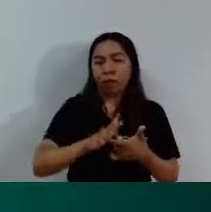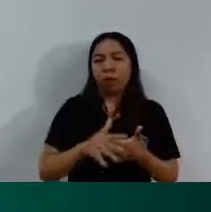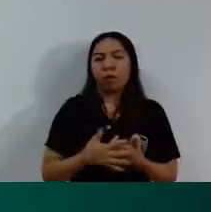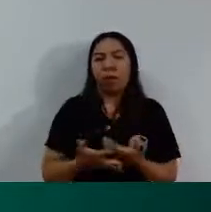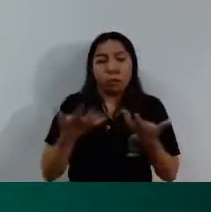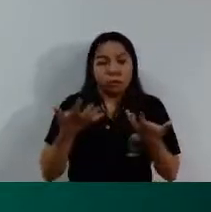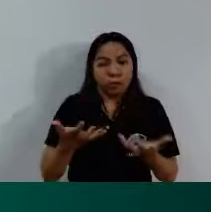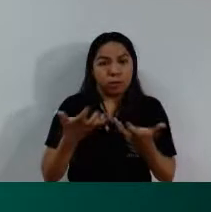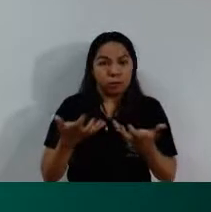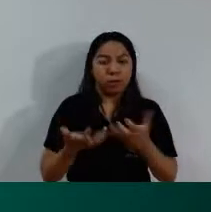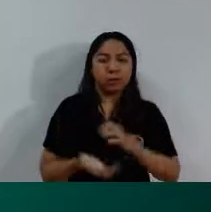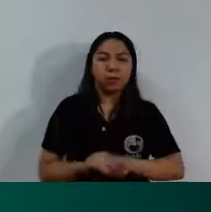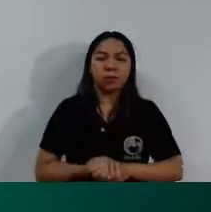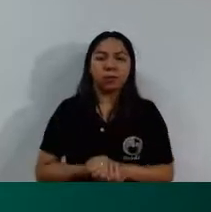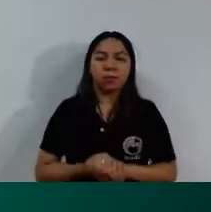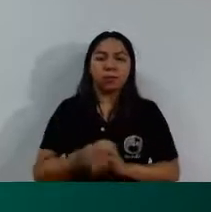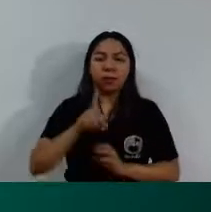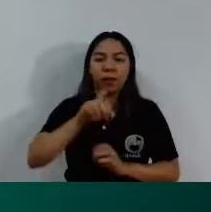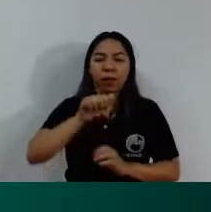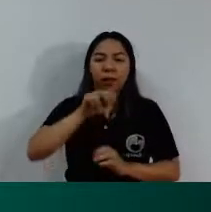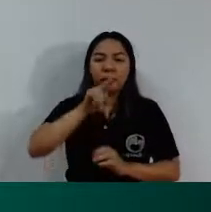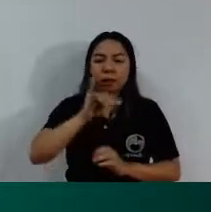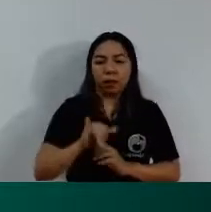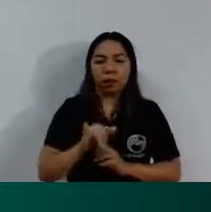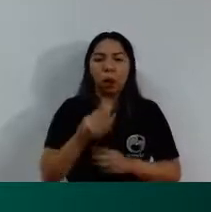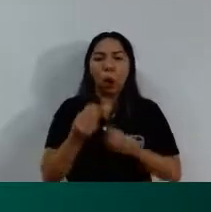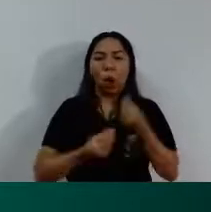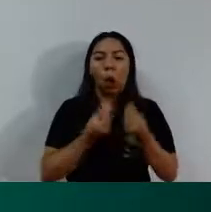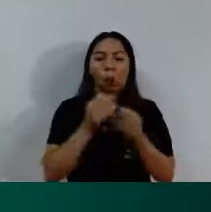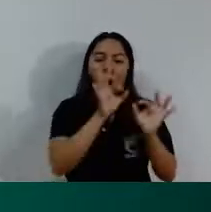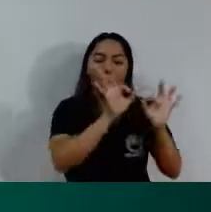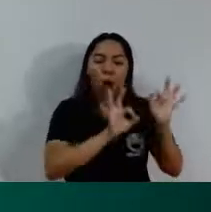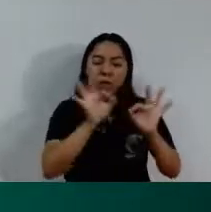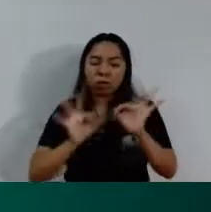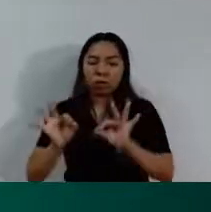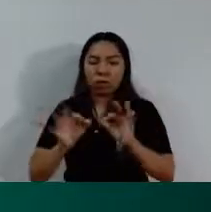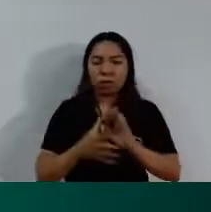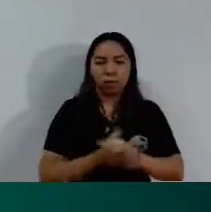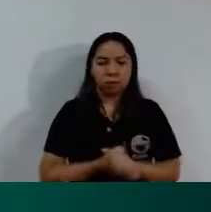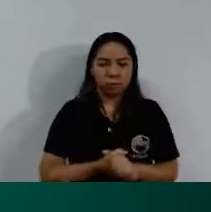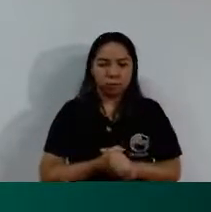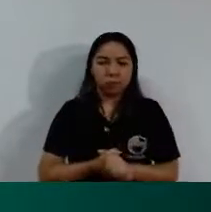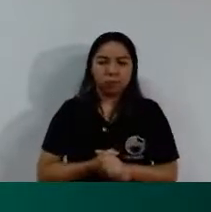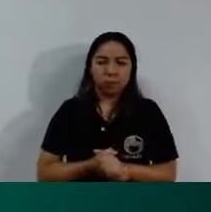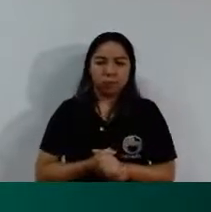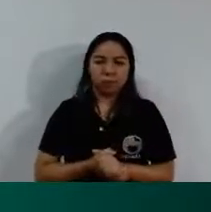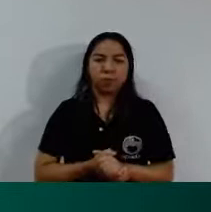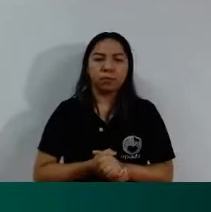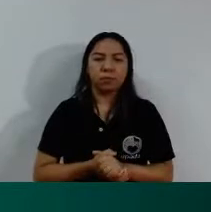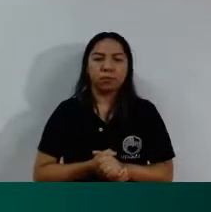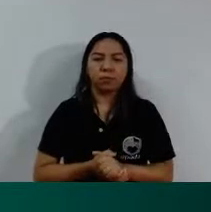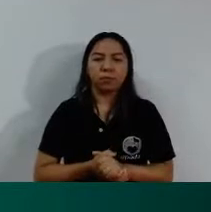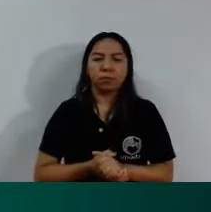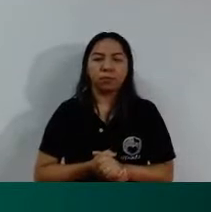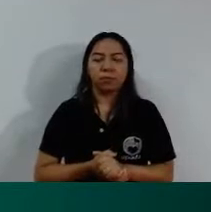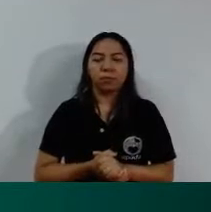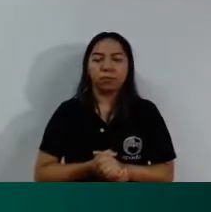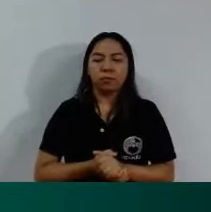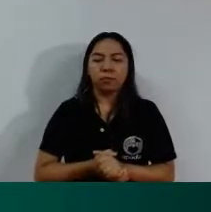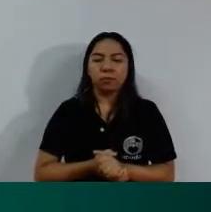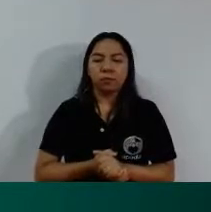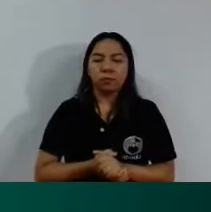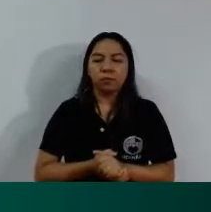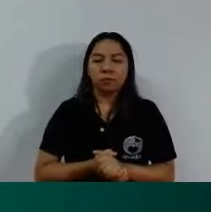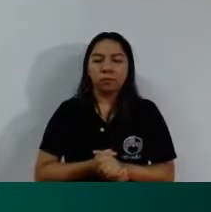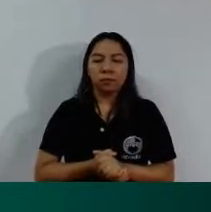queria falar Davi como é que a gente ordena começa com Sérgio né quanto tempo de